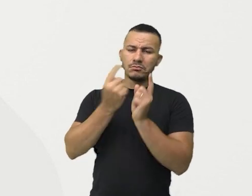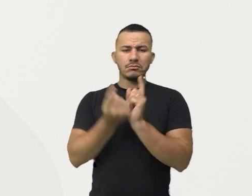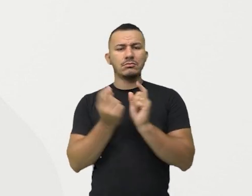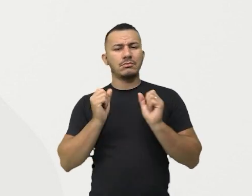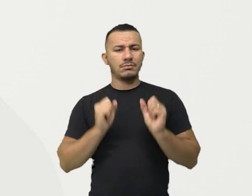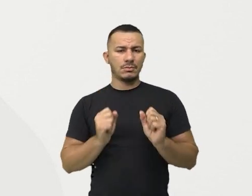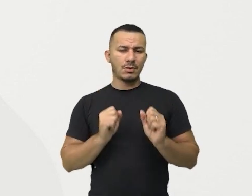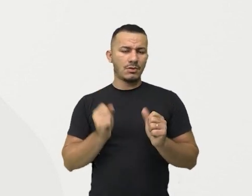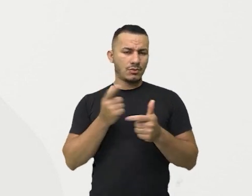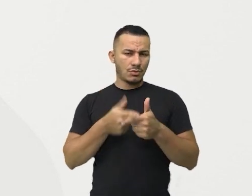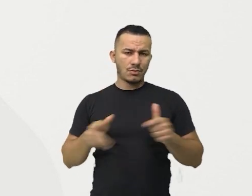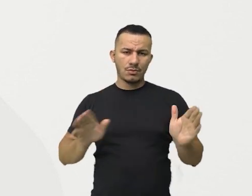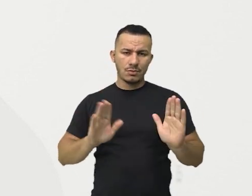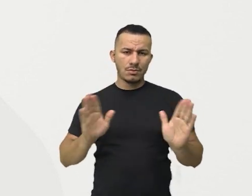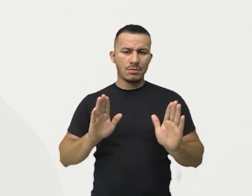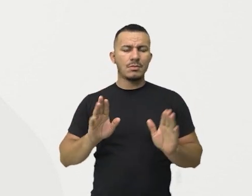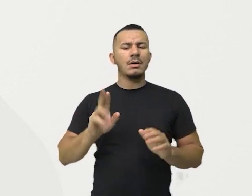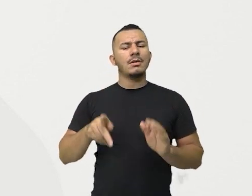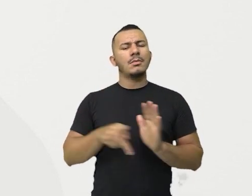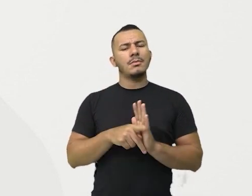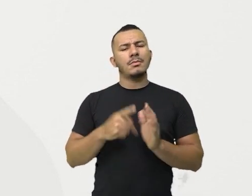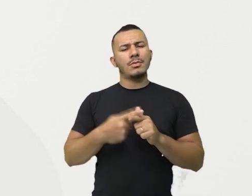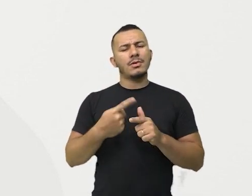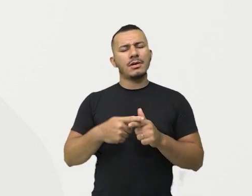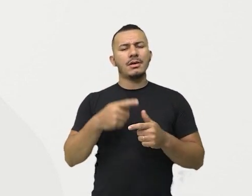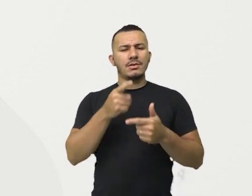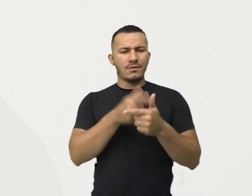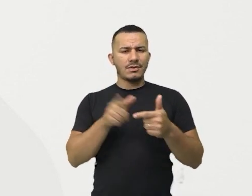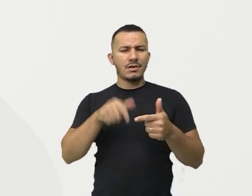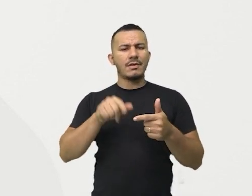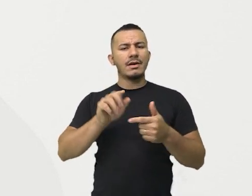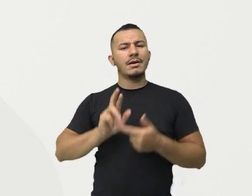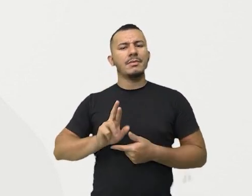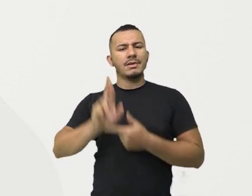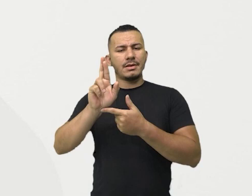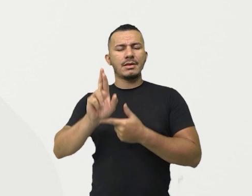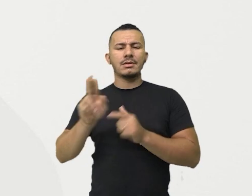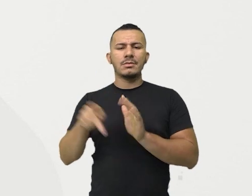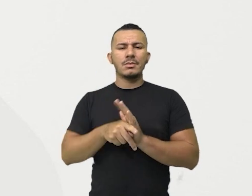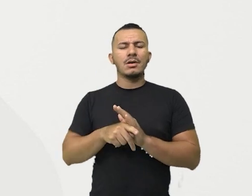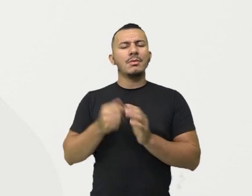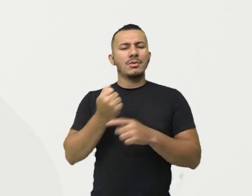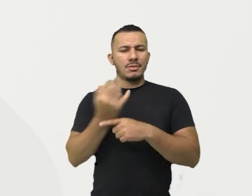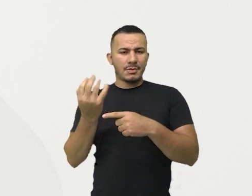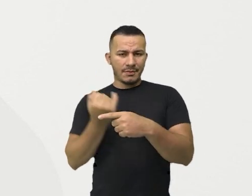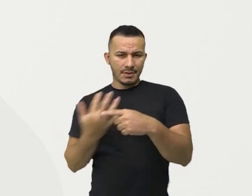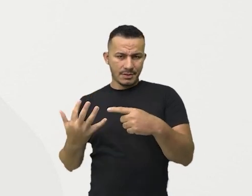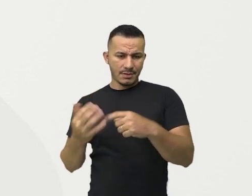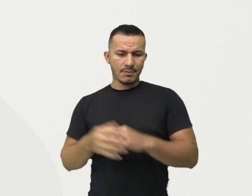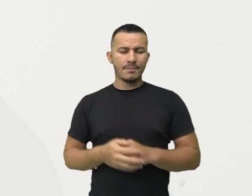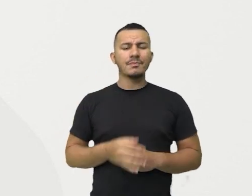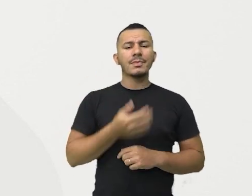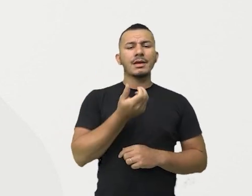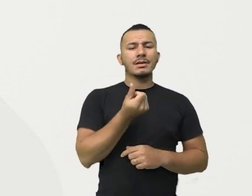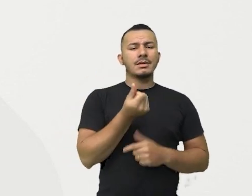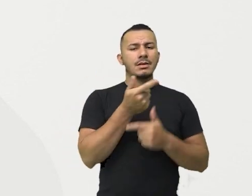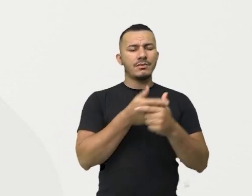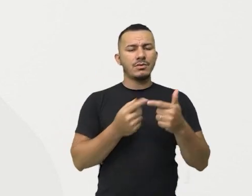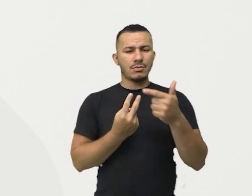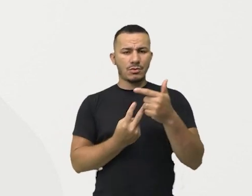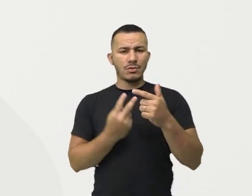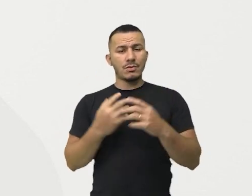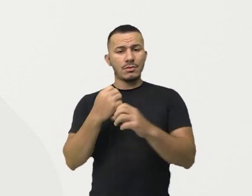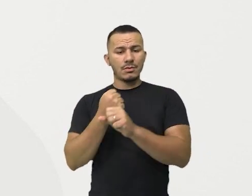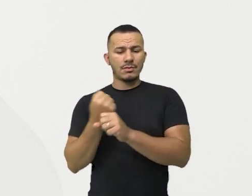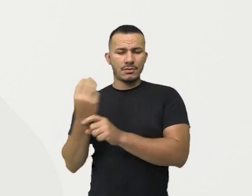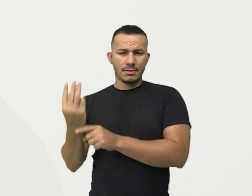divisão, ela é a representação de uma fração. E aí 6 dividido por 2 é 3.